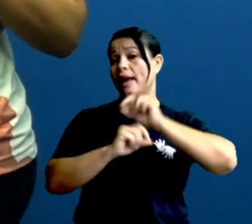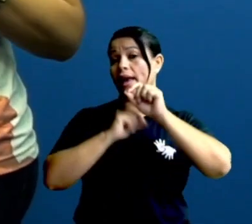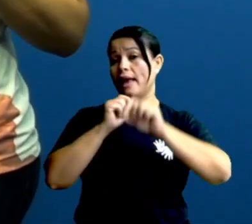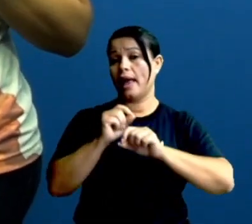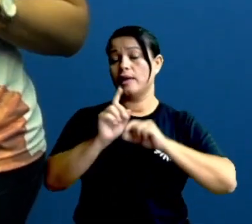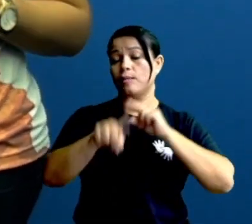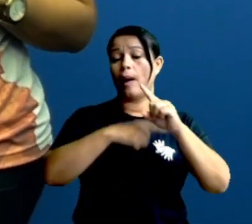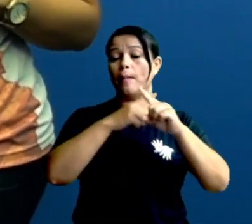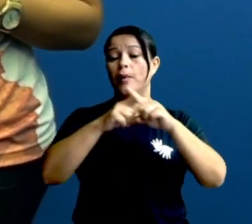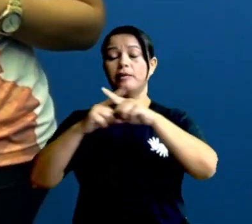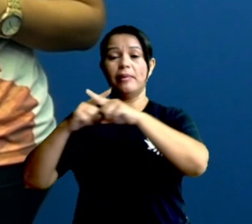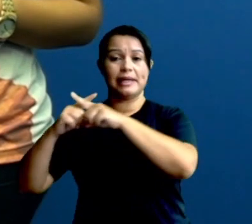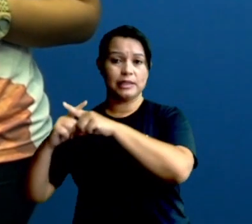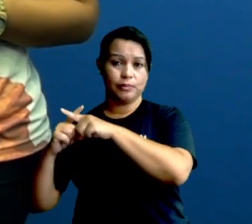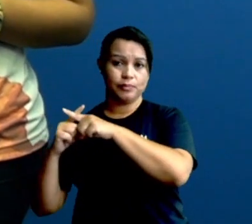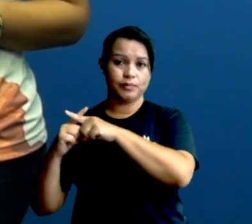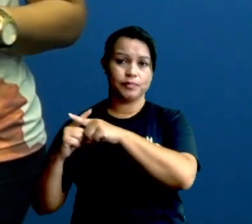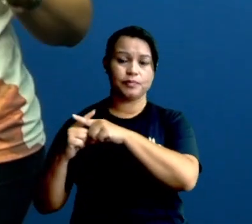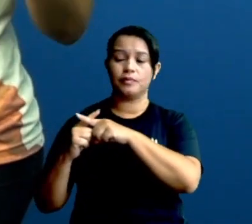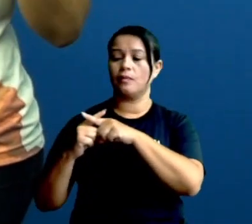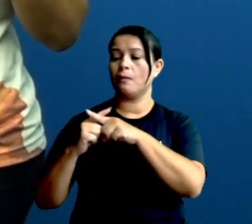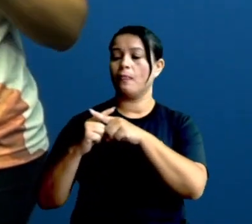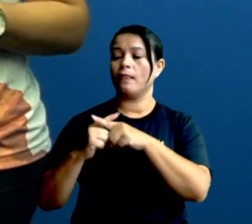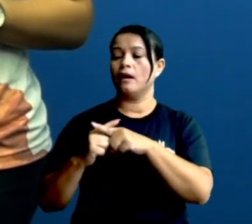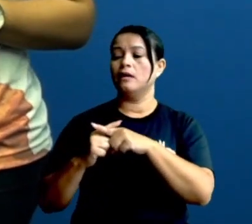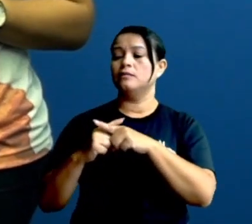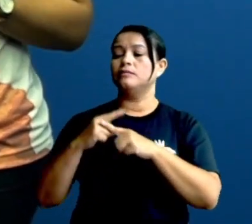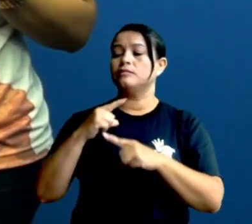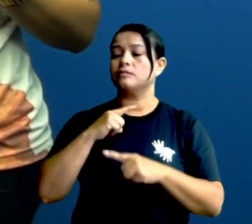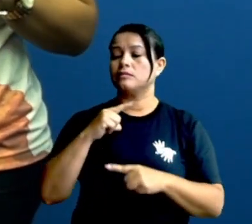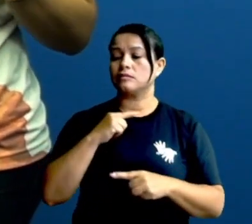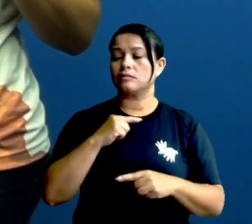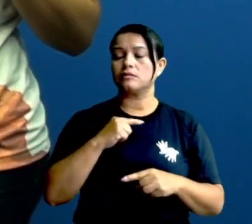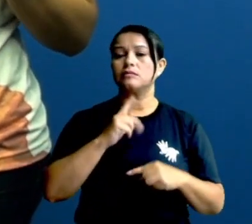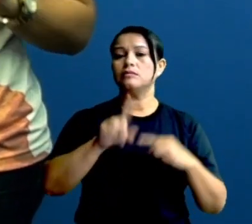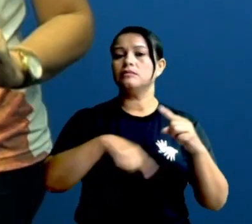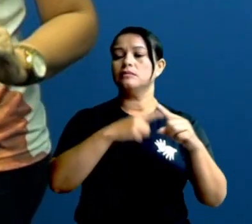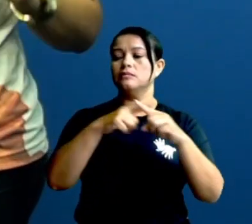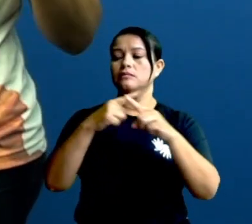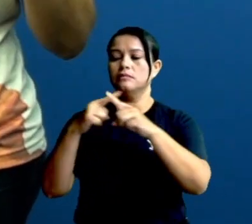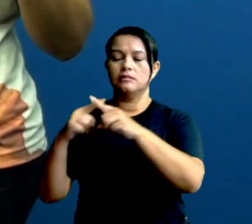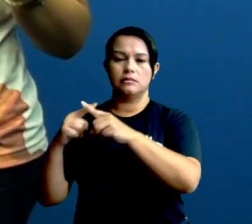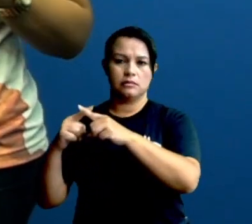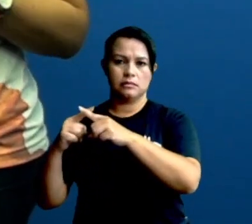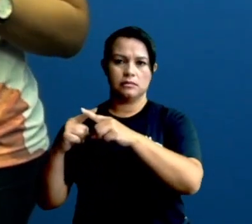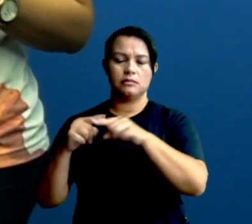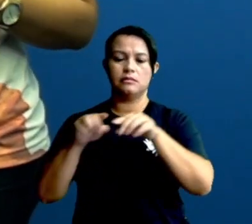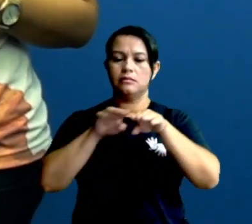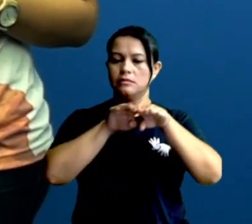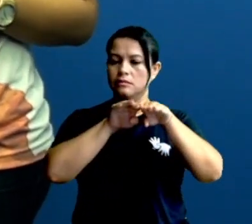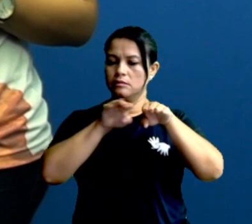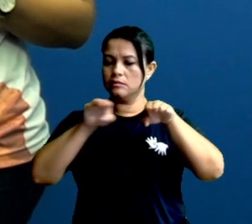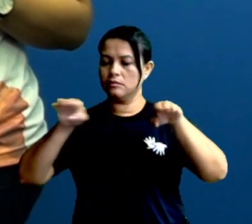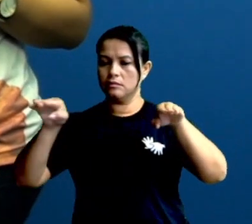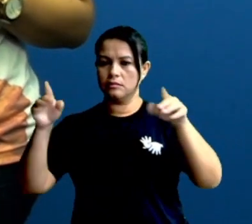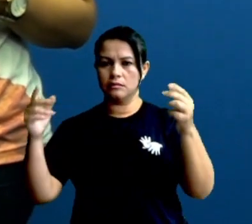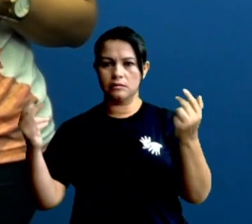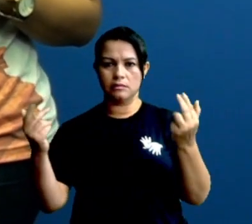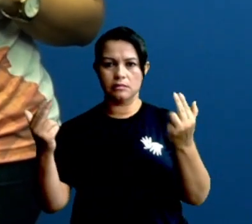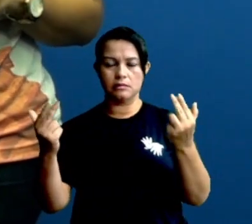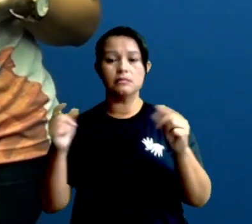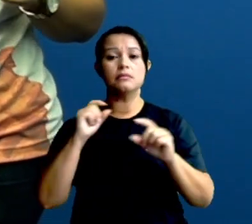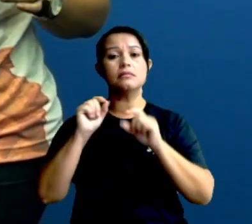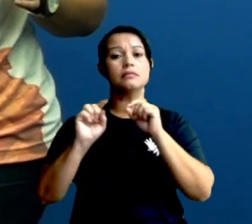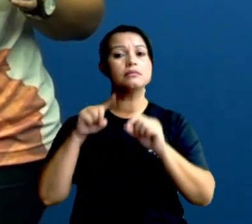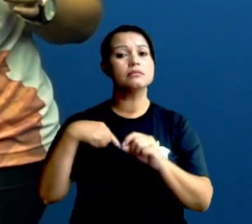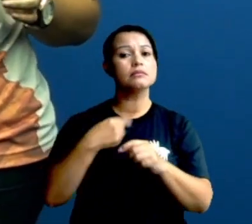uma multiplicação, tá certo? Então, quando é uma multiplicação e as minhas bases estão iguais, o que é que